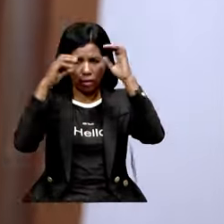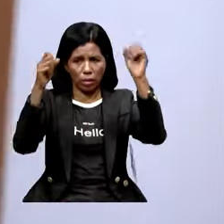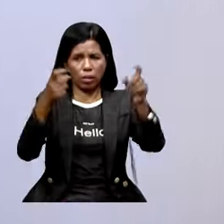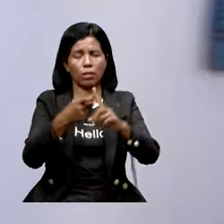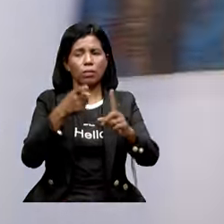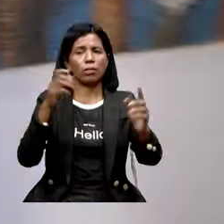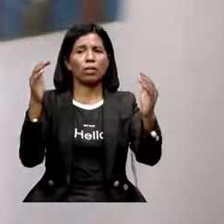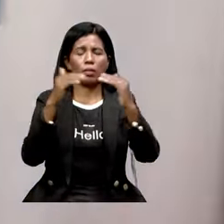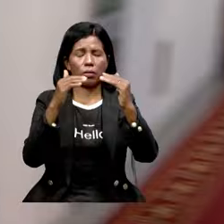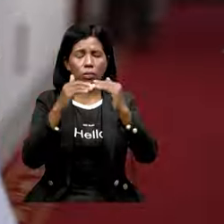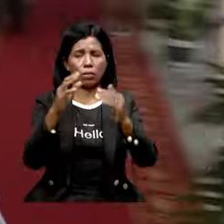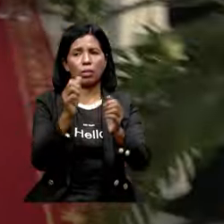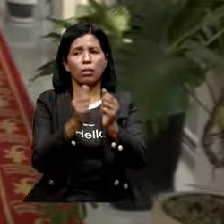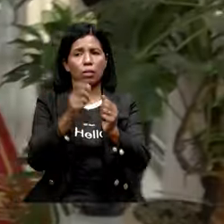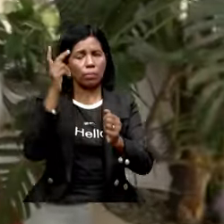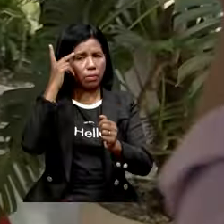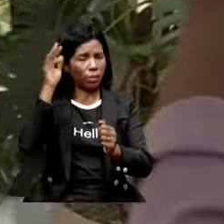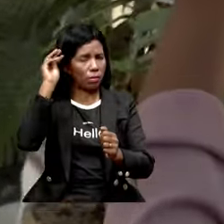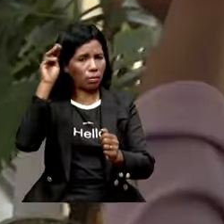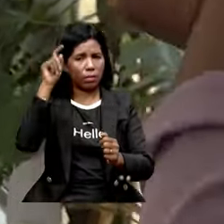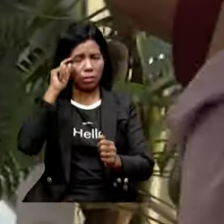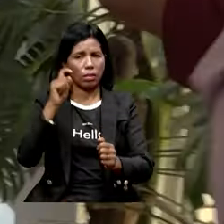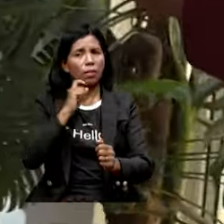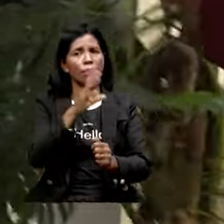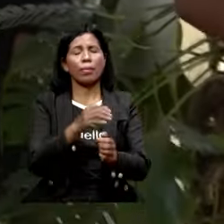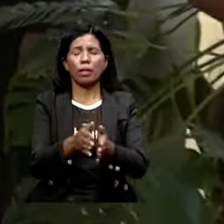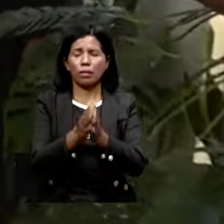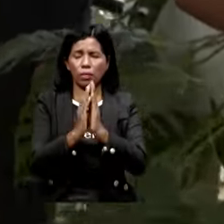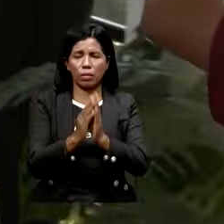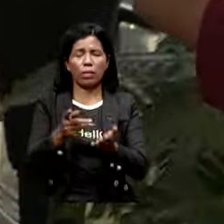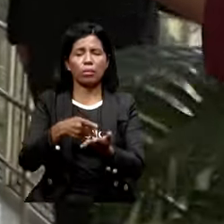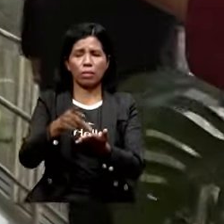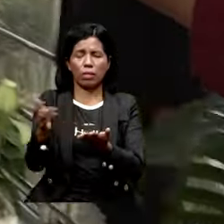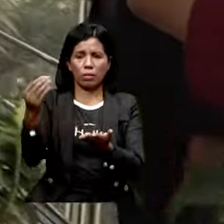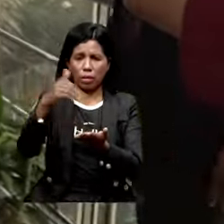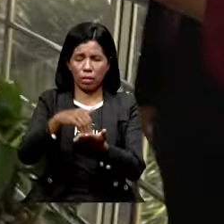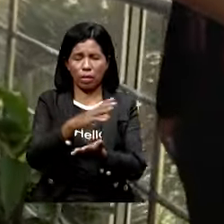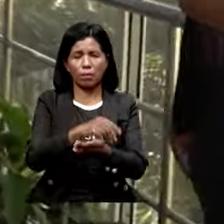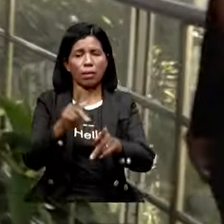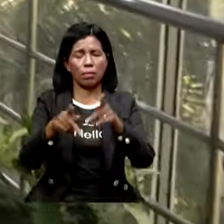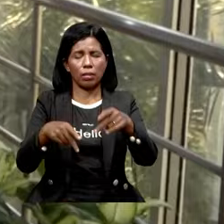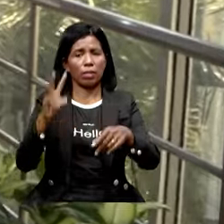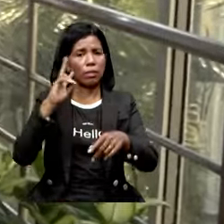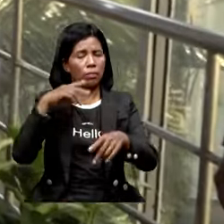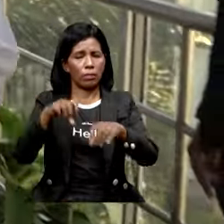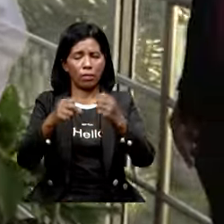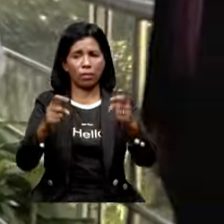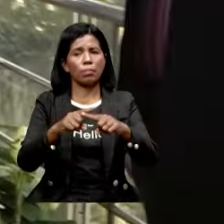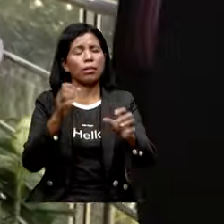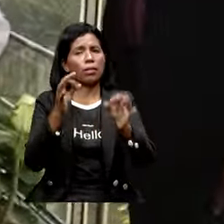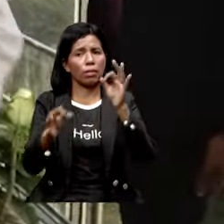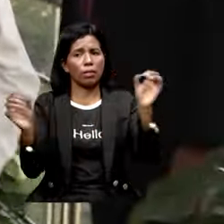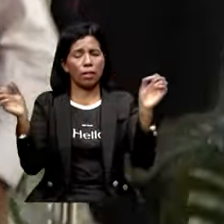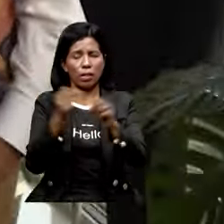Rússia encontro semanal o primeiro-ministro Karela Sana Guzmão, russo atuhalo recompensação para negociante Sira, nebe cari